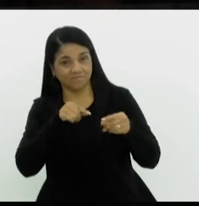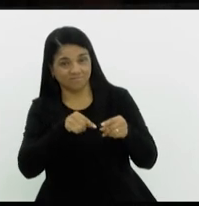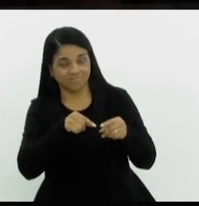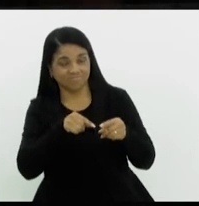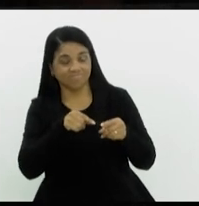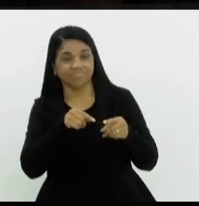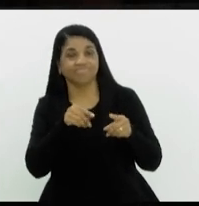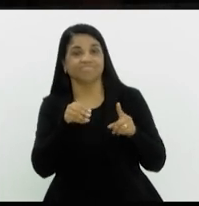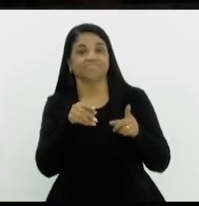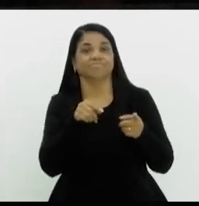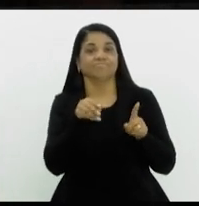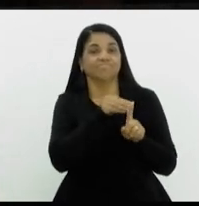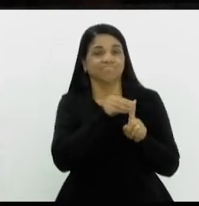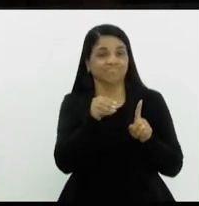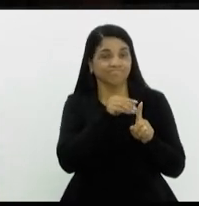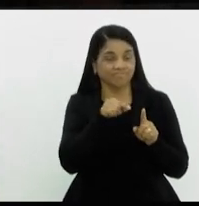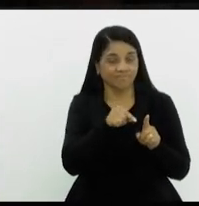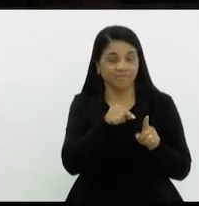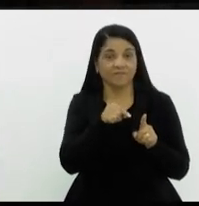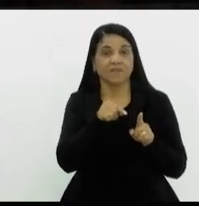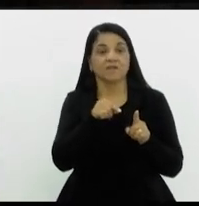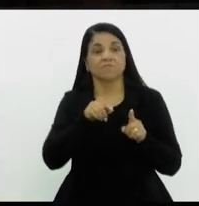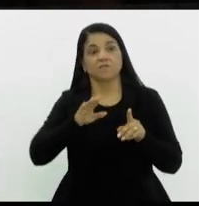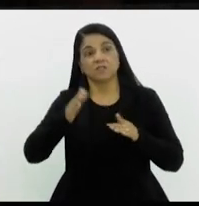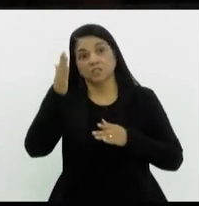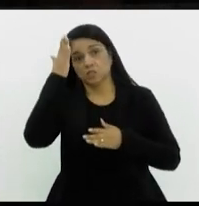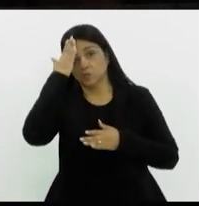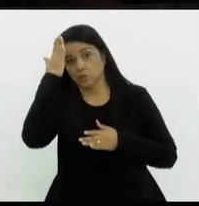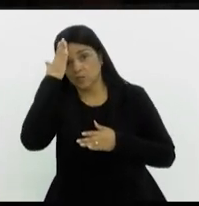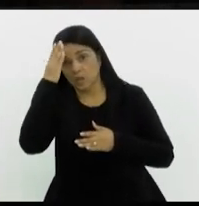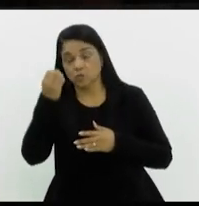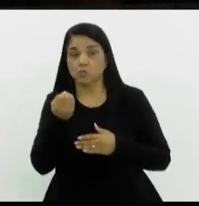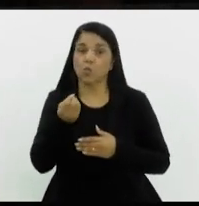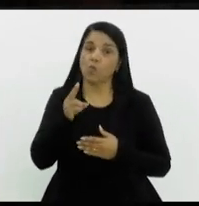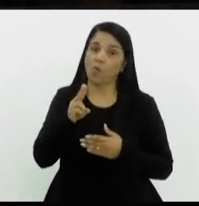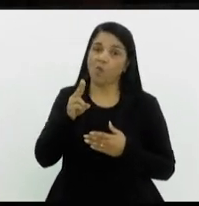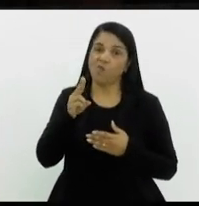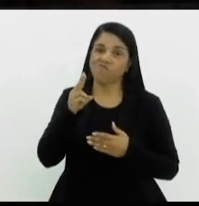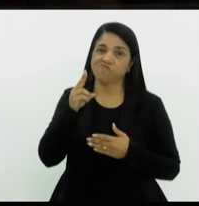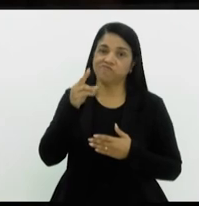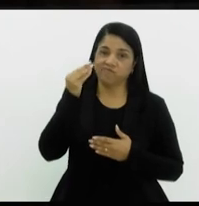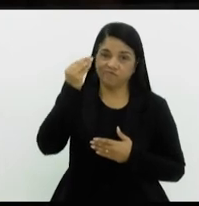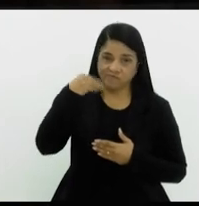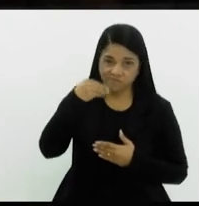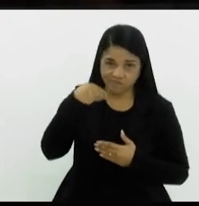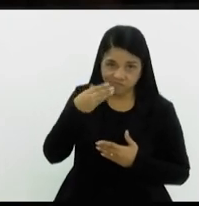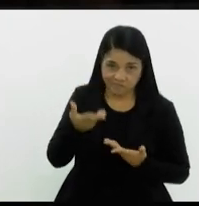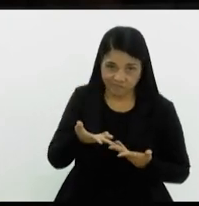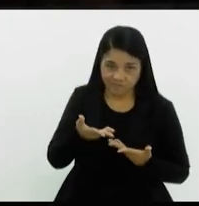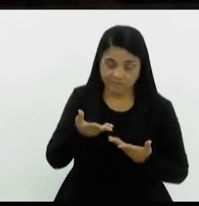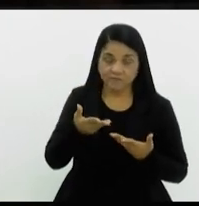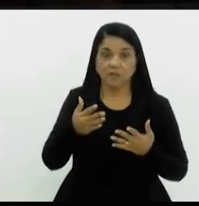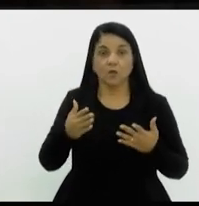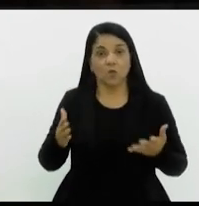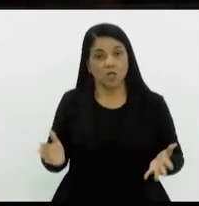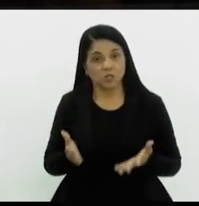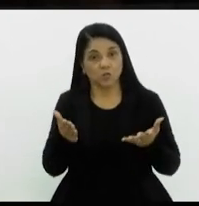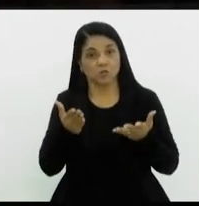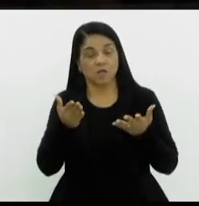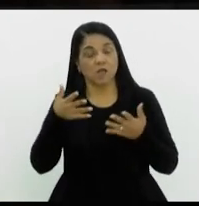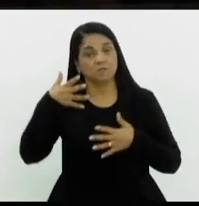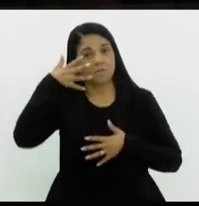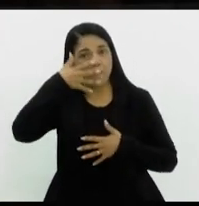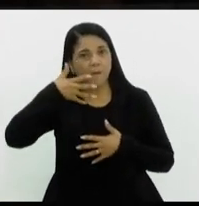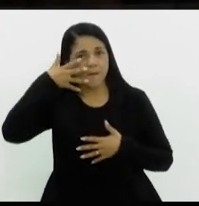adequado pode fazer a diferença entre o sucesso e o fracasso. Assim, é com entusiasmo que venho falar